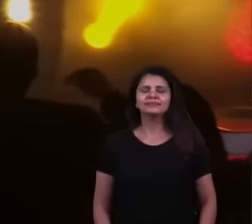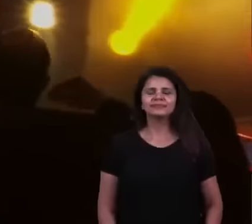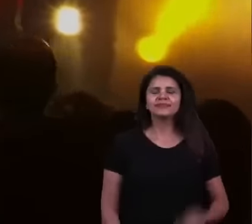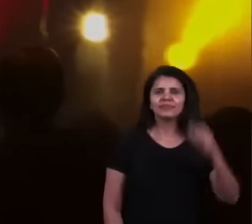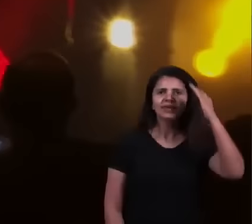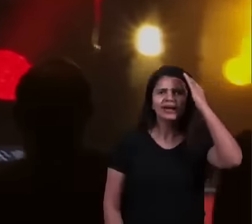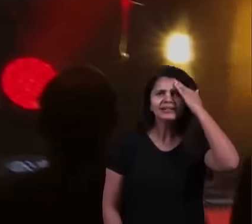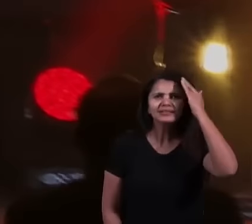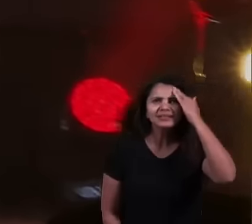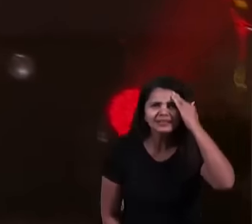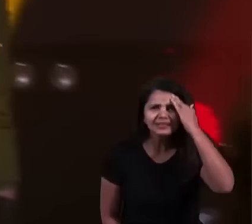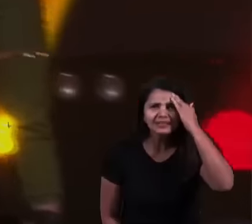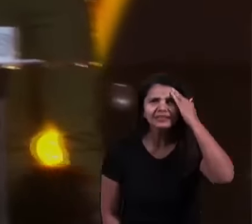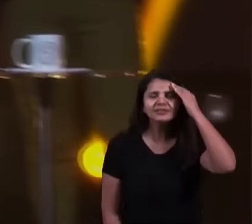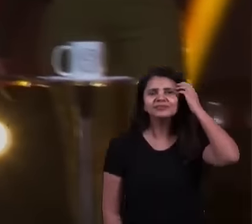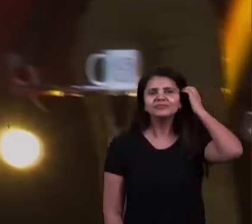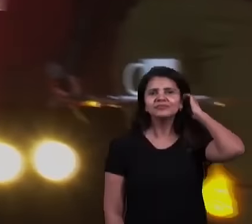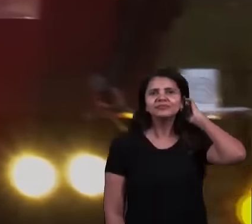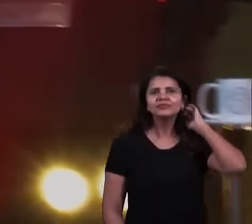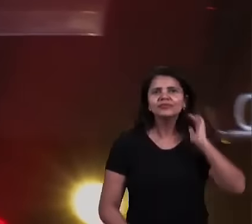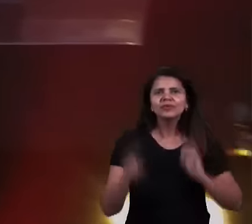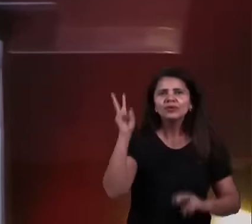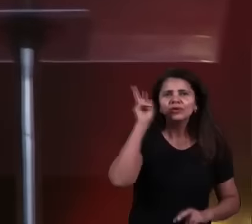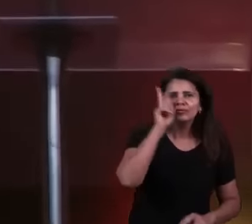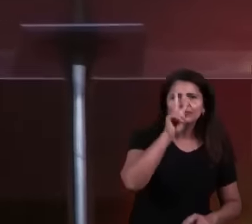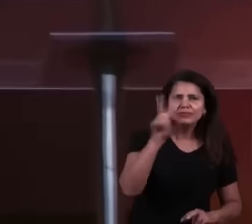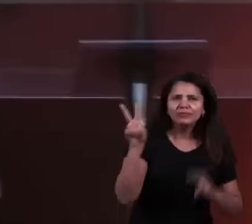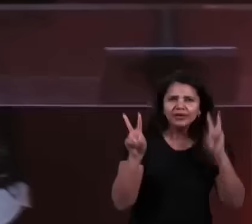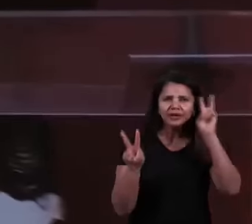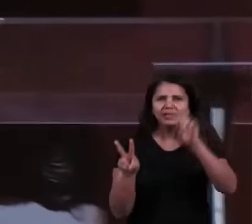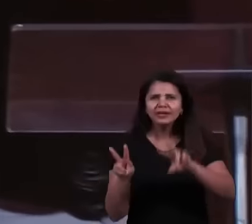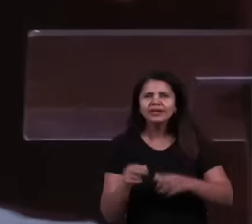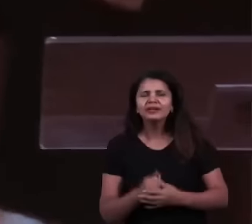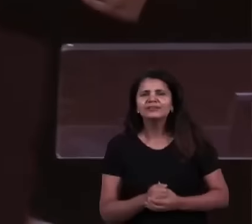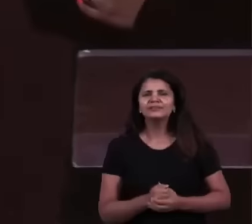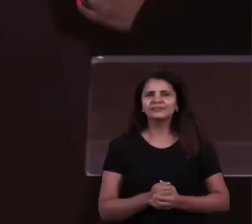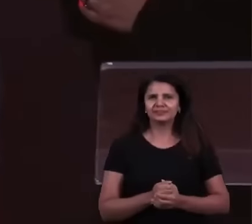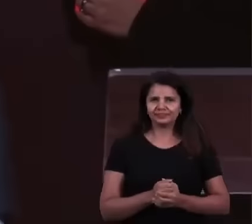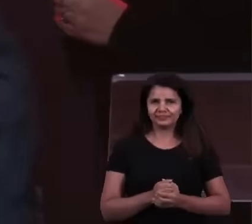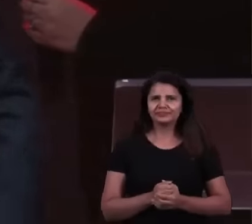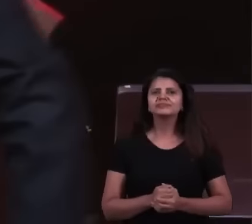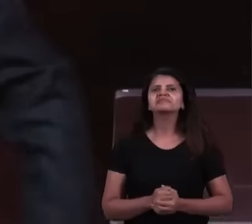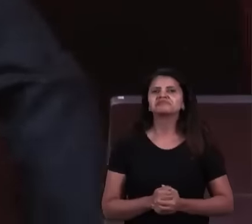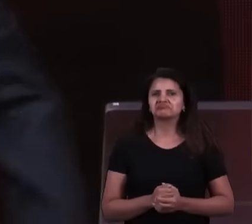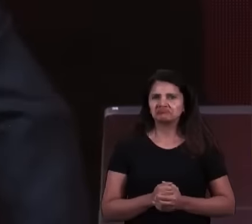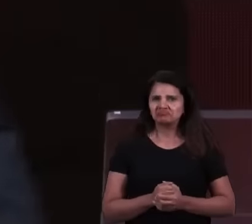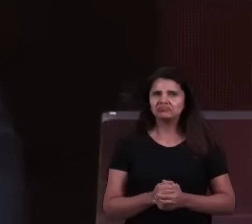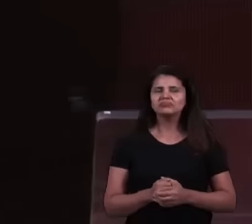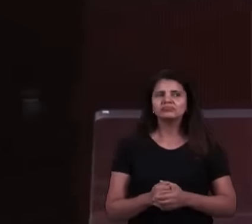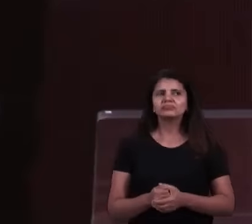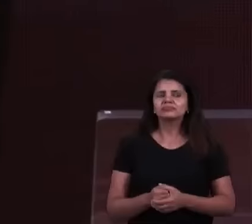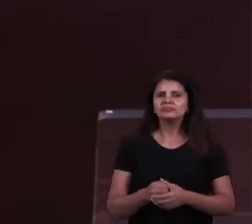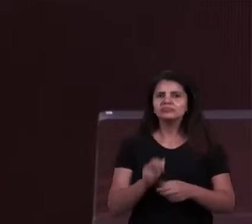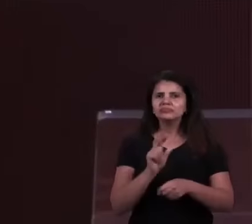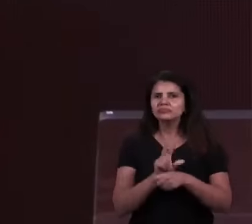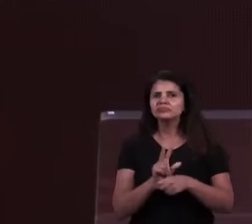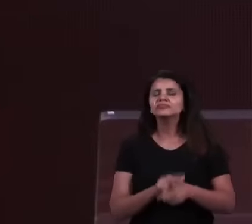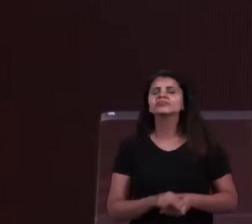Sabe, assista o filme, ele é um pouquinho infantil, mas a história é muito poderosa. Tem o George Clooney